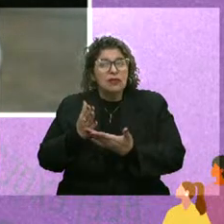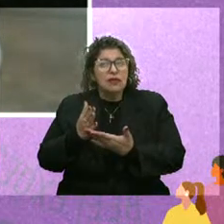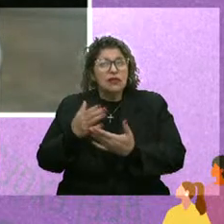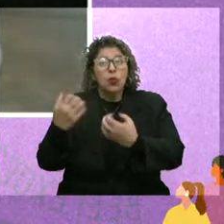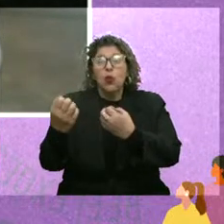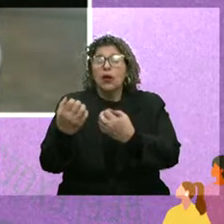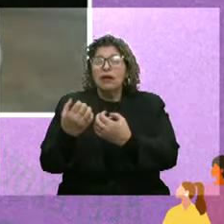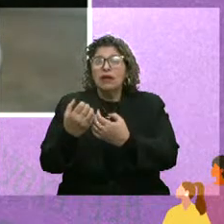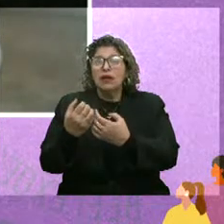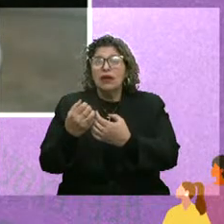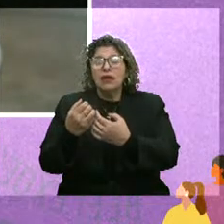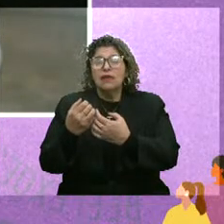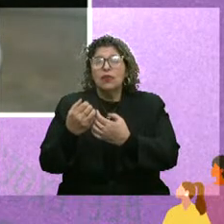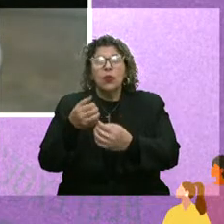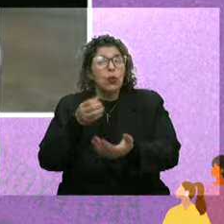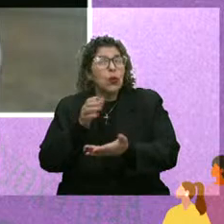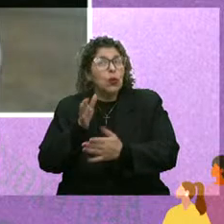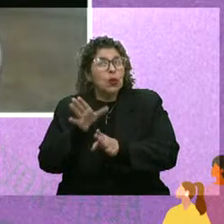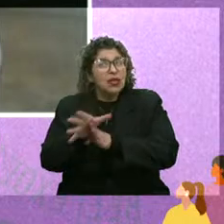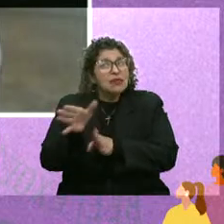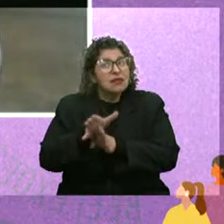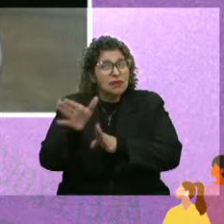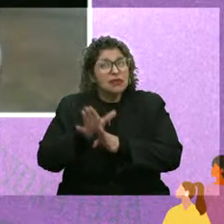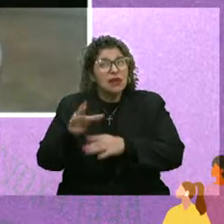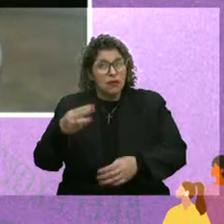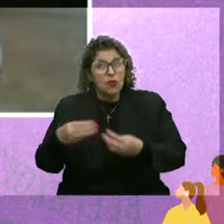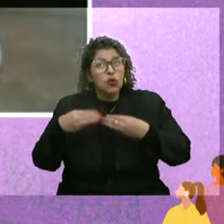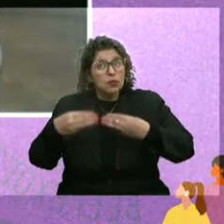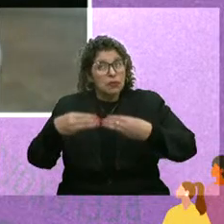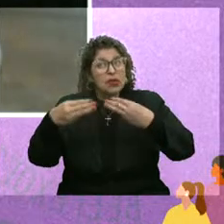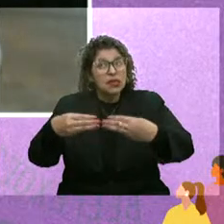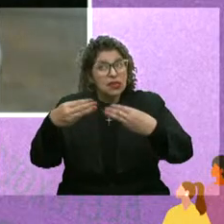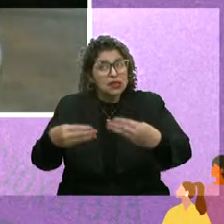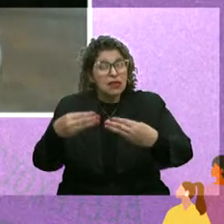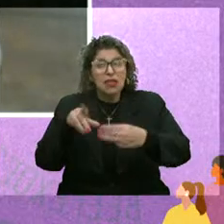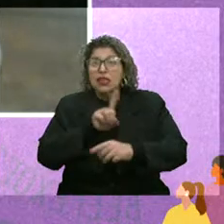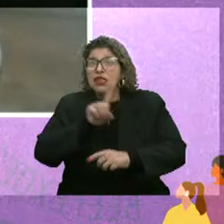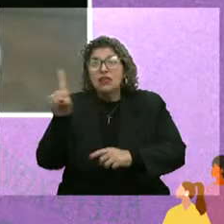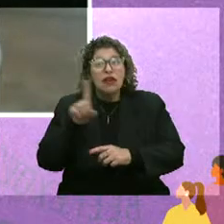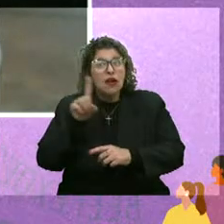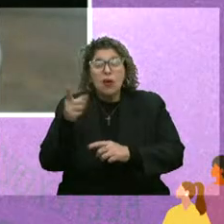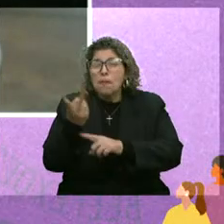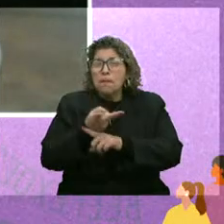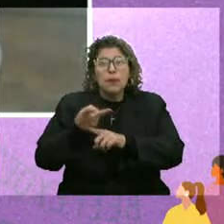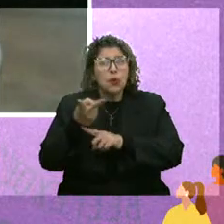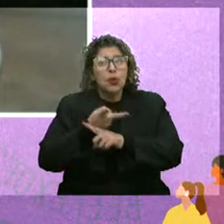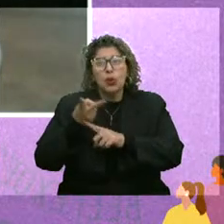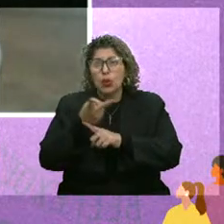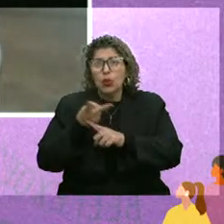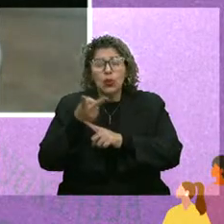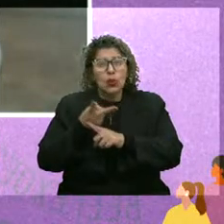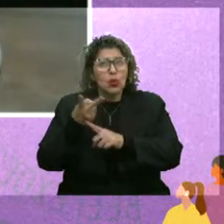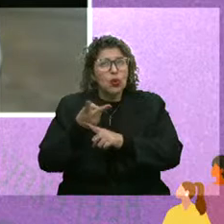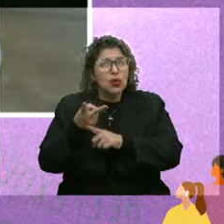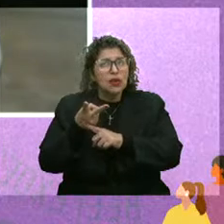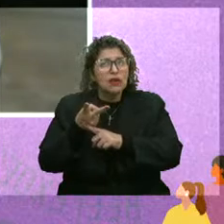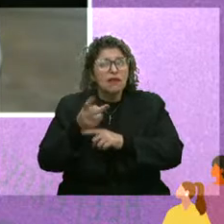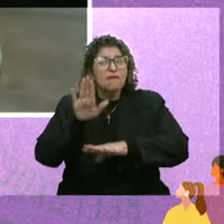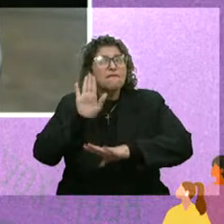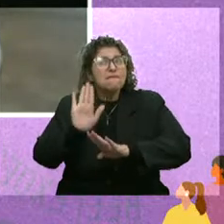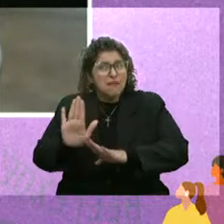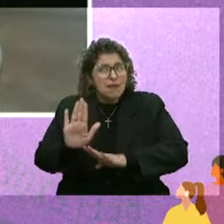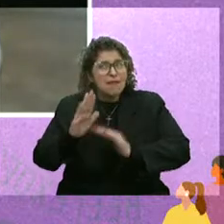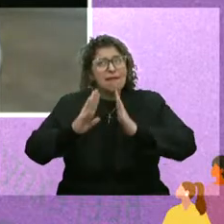Ministério da Saúde. Fiquem em casa, não vão aos ambulatórios, não procurem os hospitais,